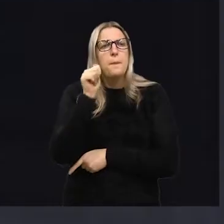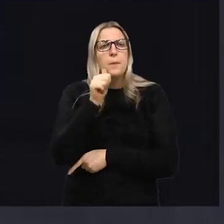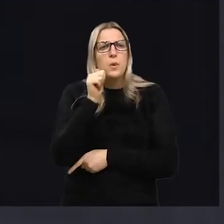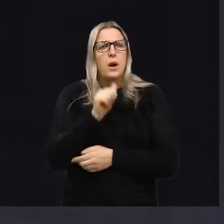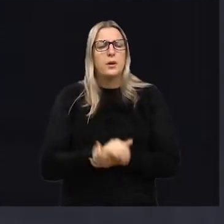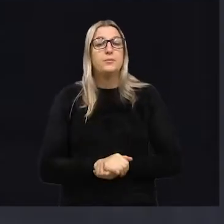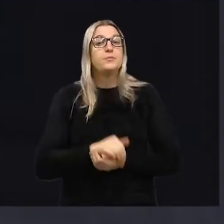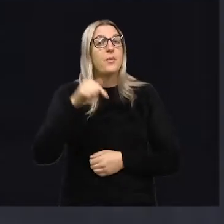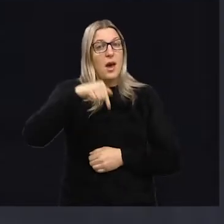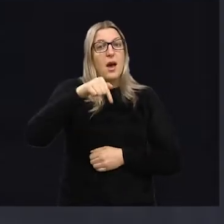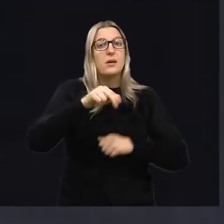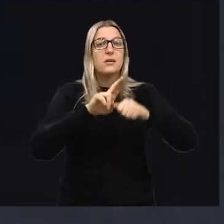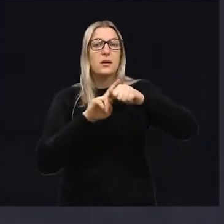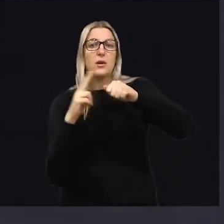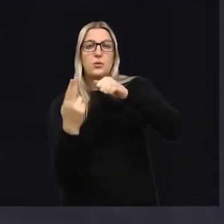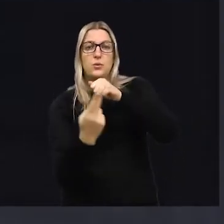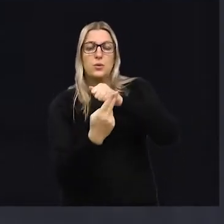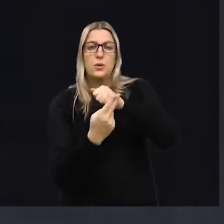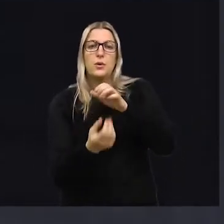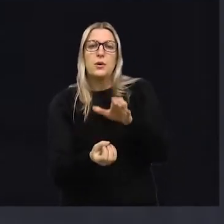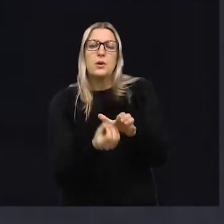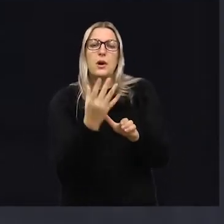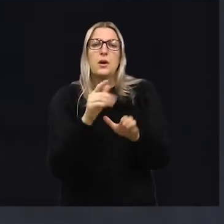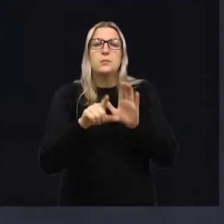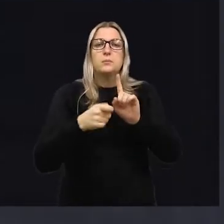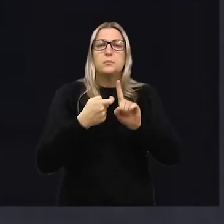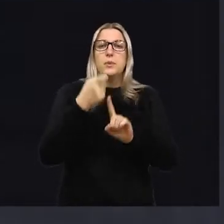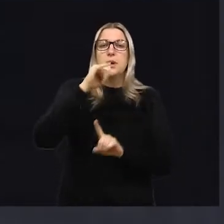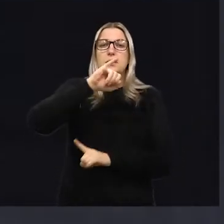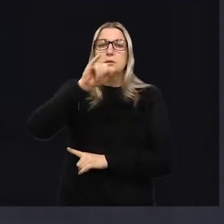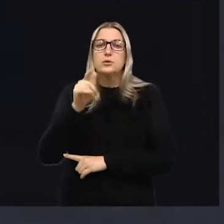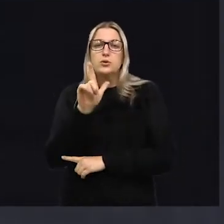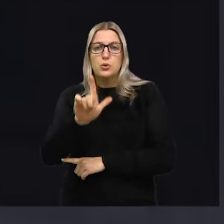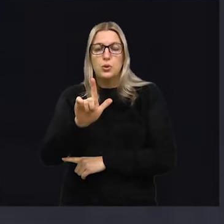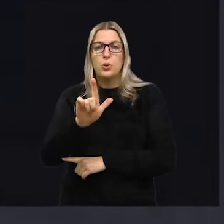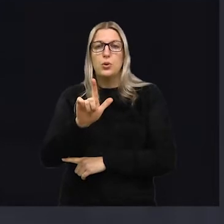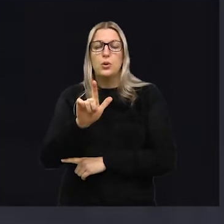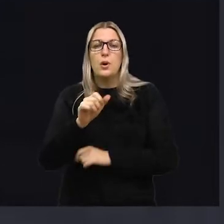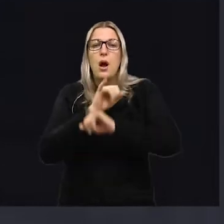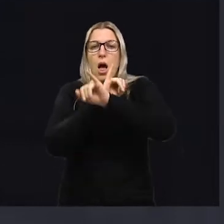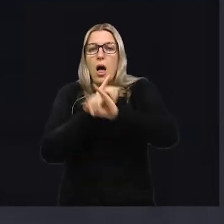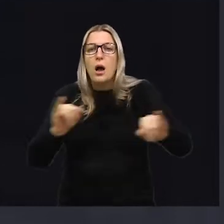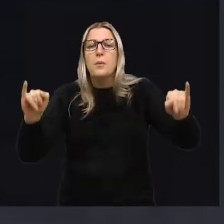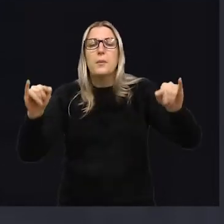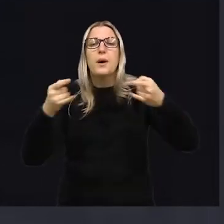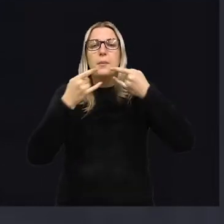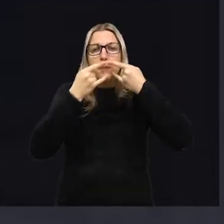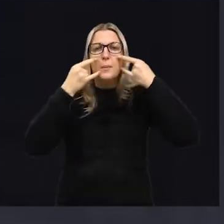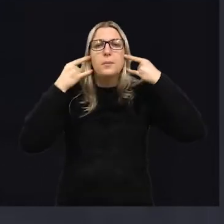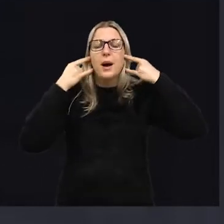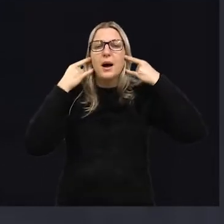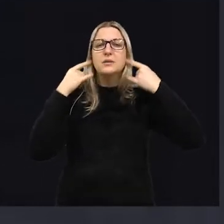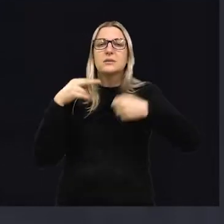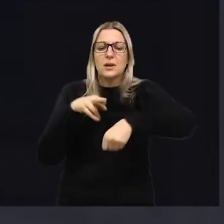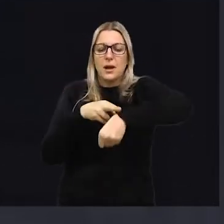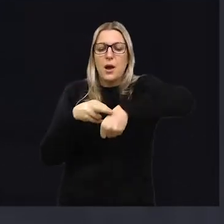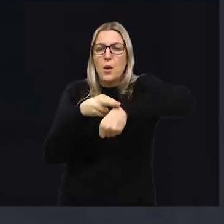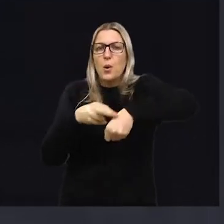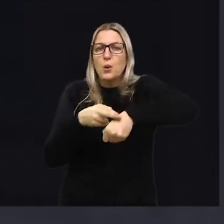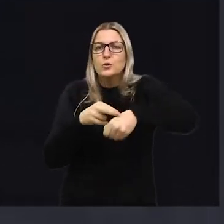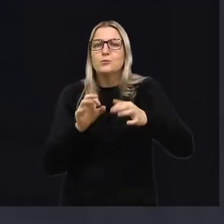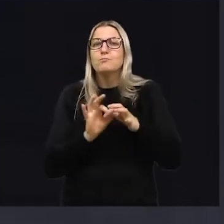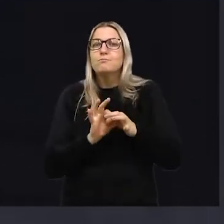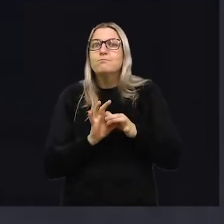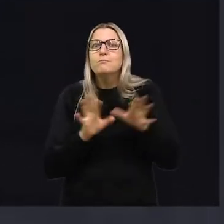gênero. Aqui no Alto Uruguai foi lançada no mês de julho a campanha Máscara Roxa, que que permite às mulheres vítimas de violência